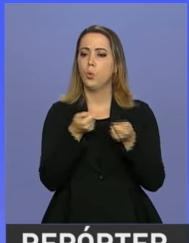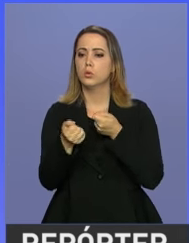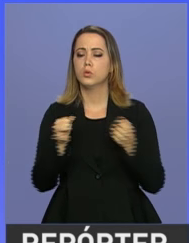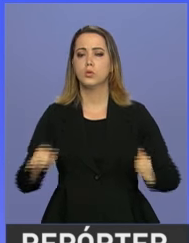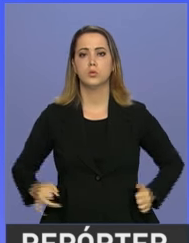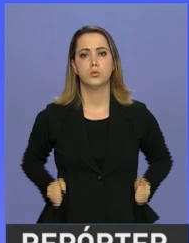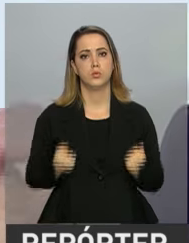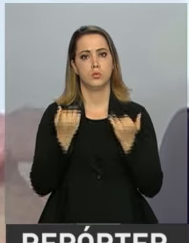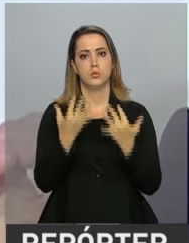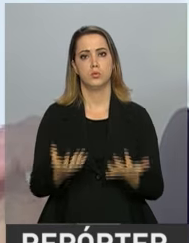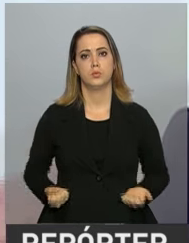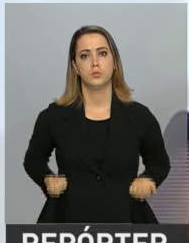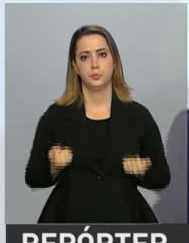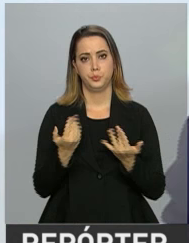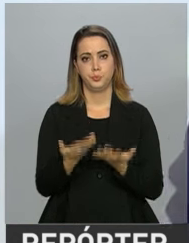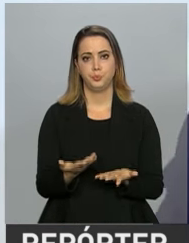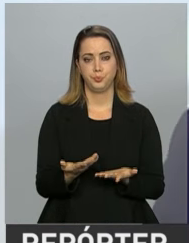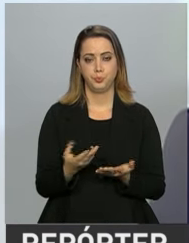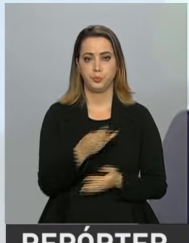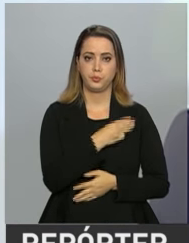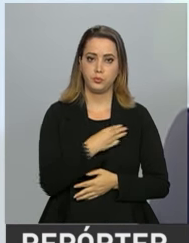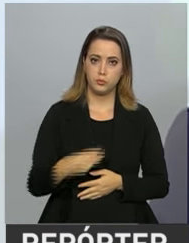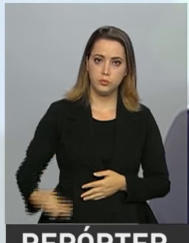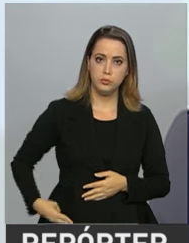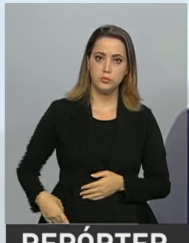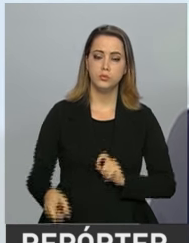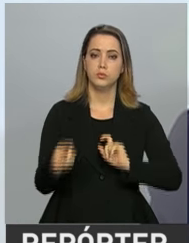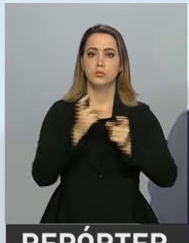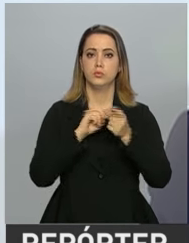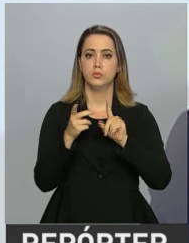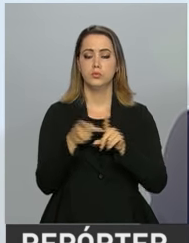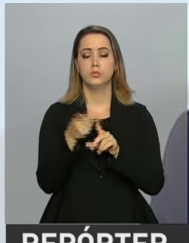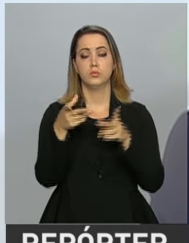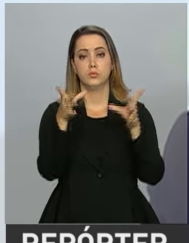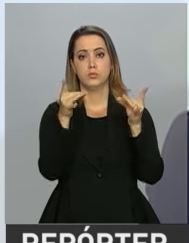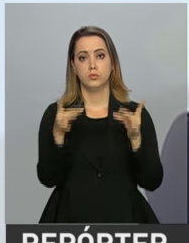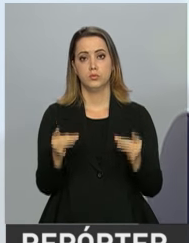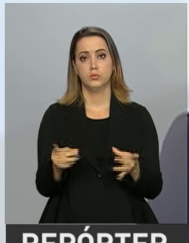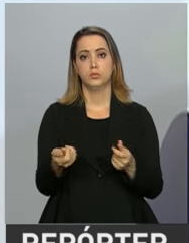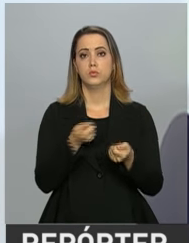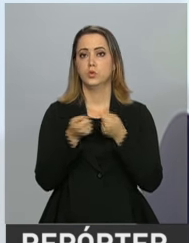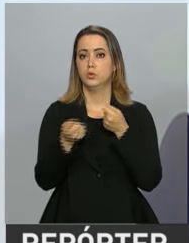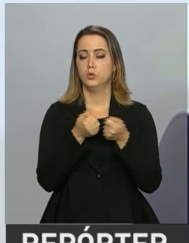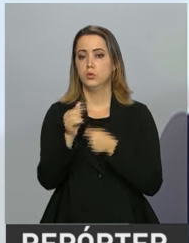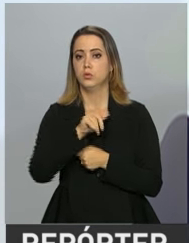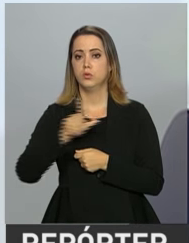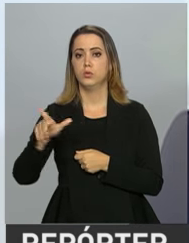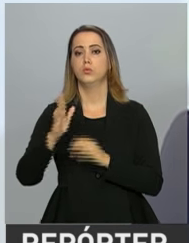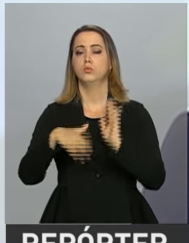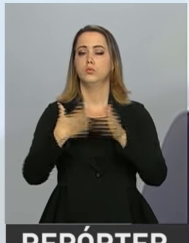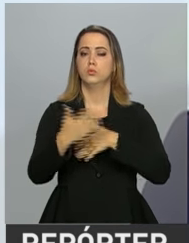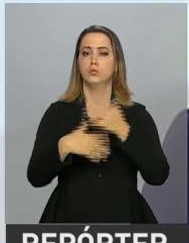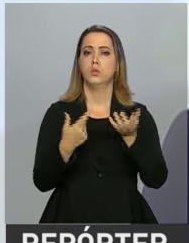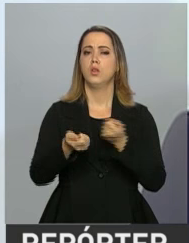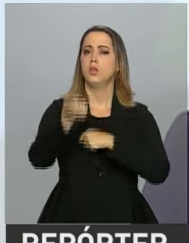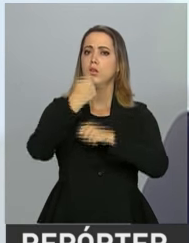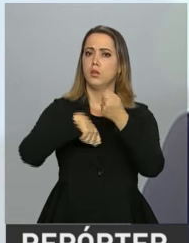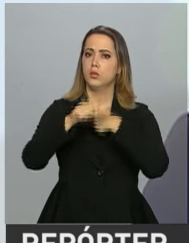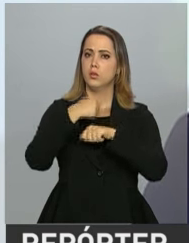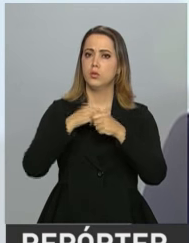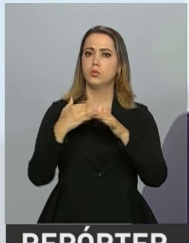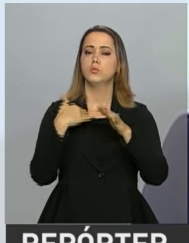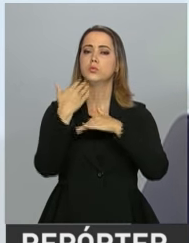os gastos públicos. O ministro da Fazenda destacou ainda que o ajuste fiscal segue o curso previsto e que a economia deve